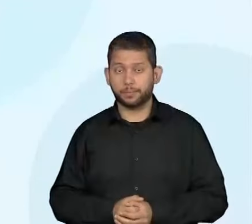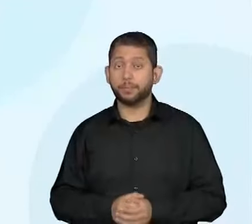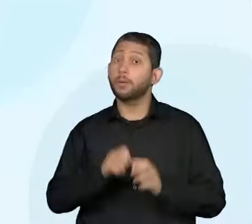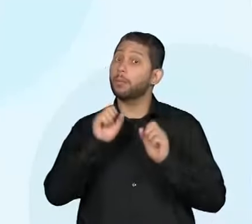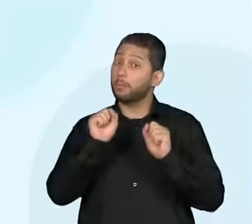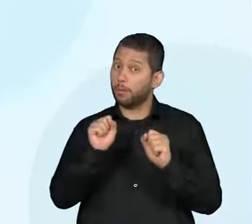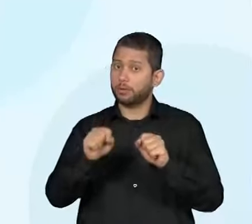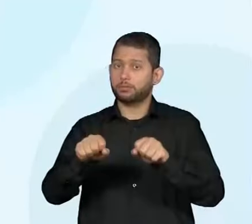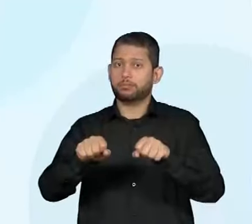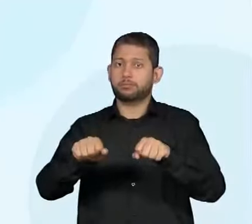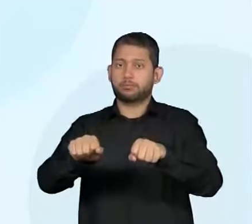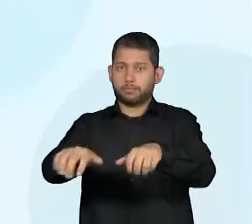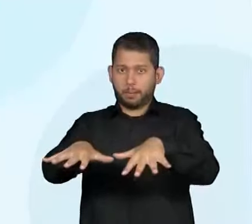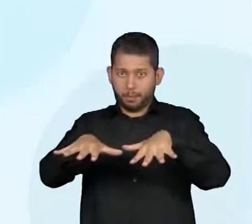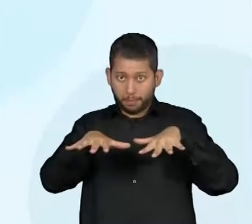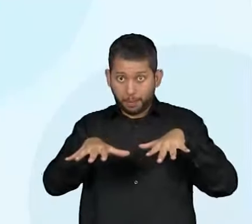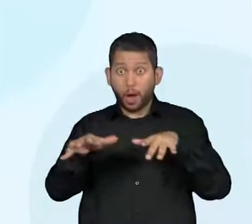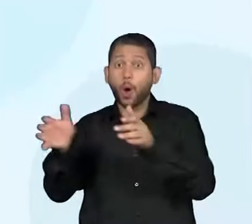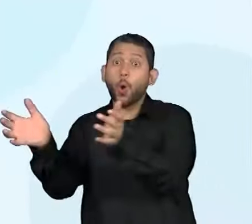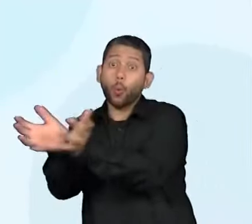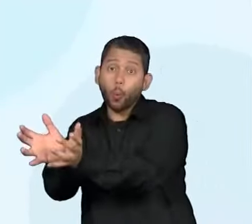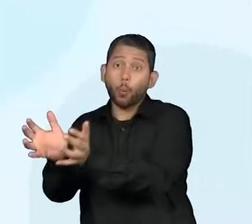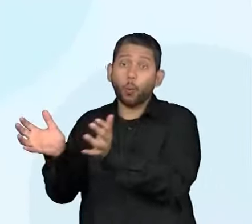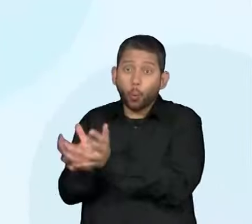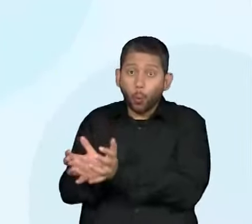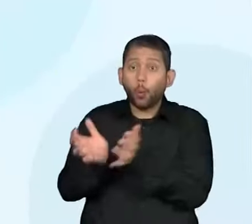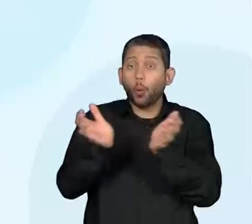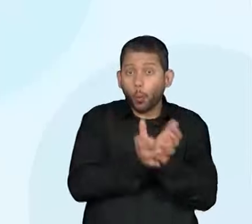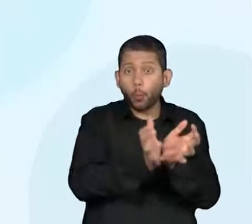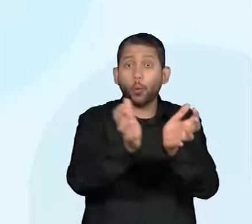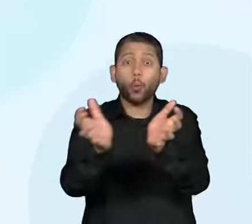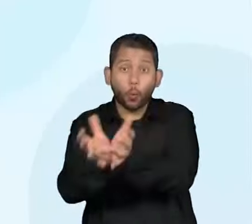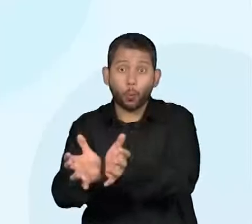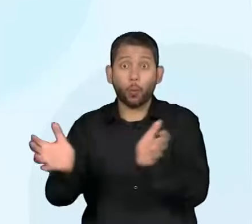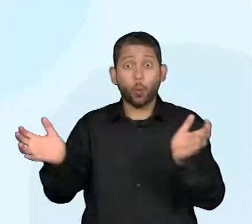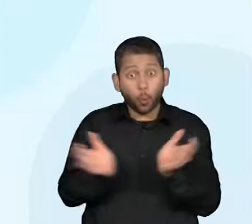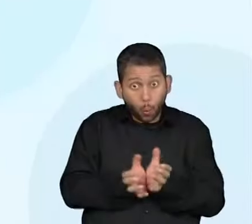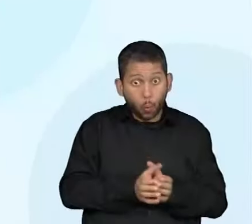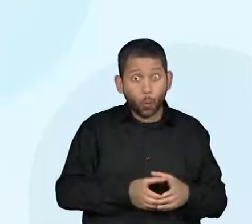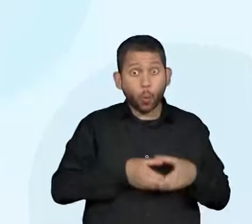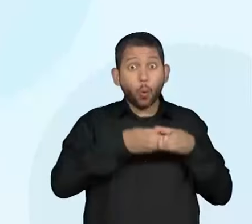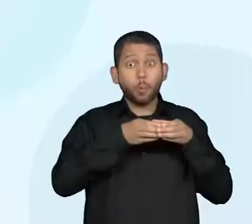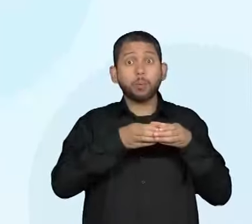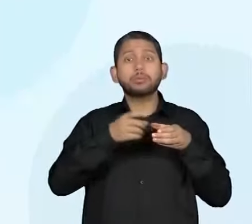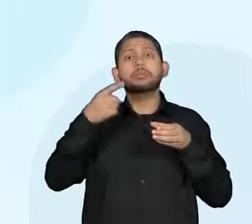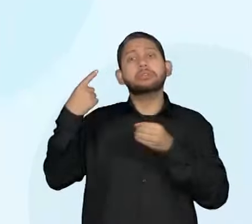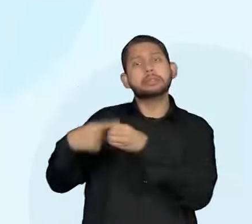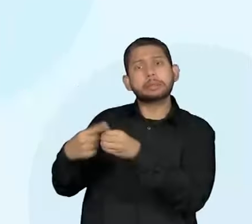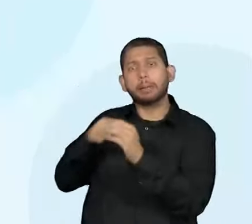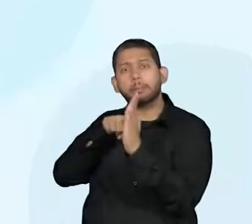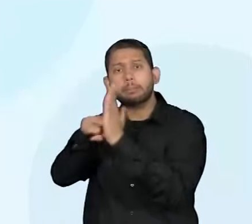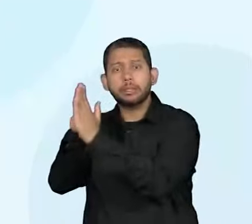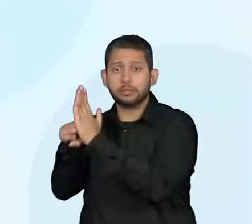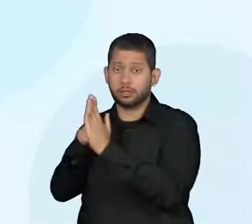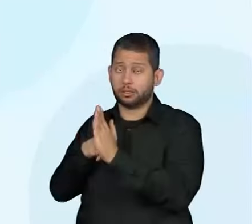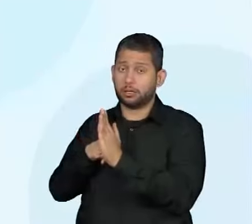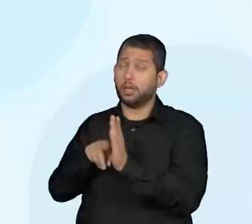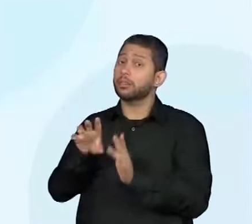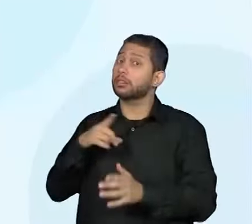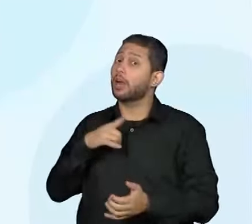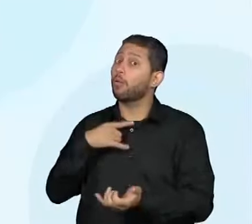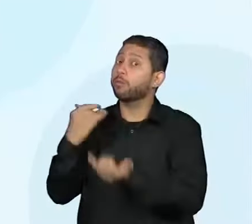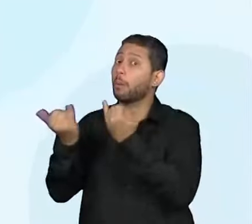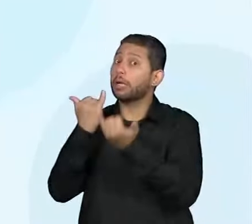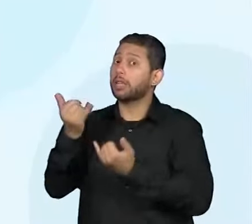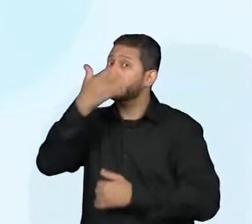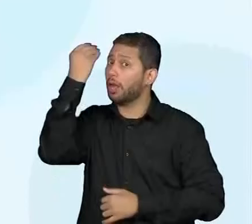para realizar uma pesquisa sobre sua cidade. Algumas informações não podem faltar, mas vocês podem apresentar